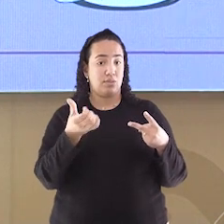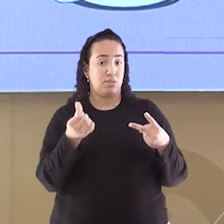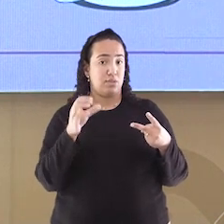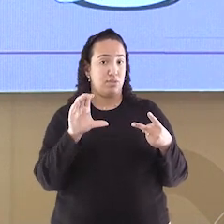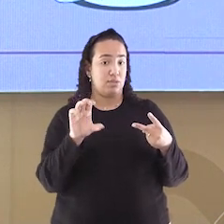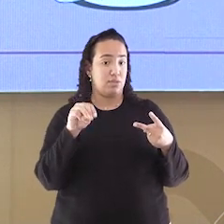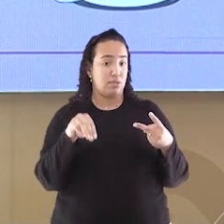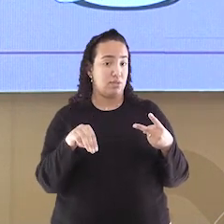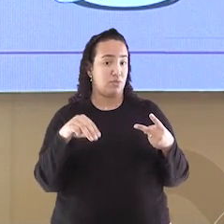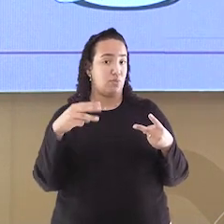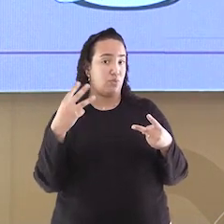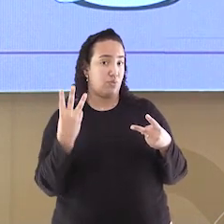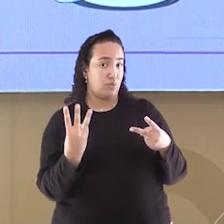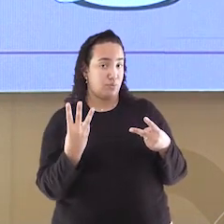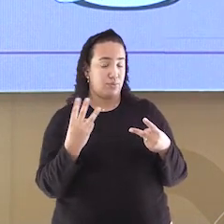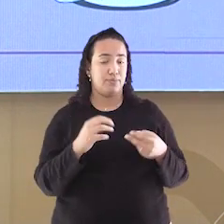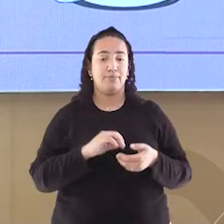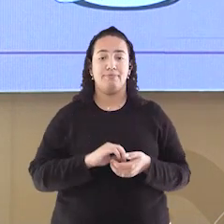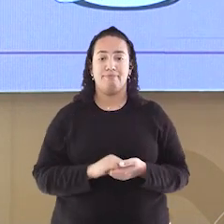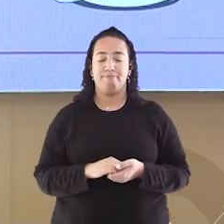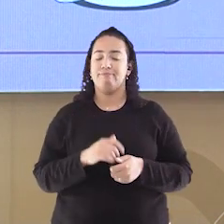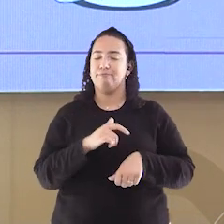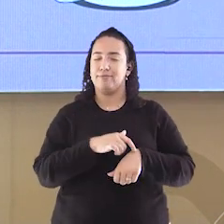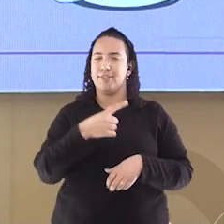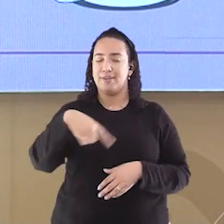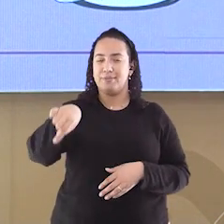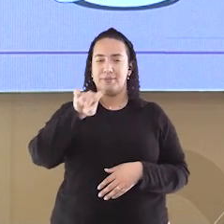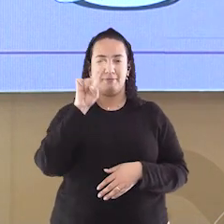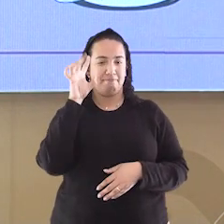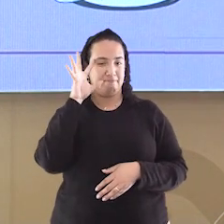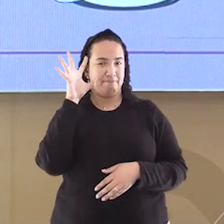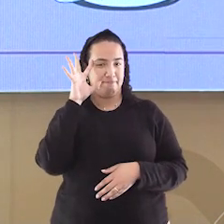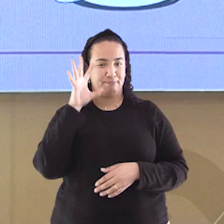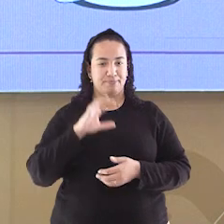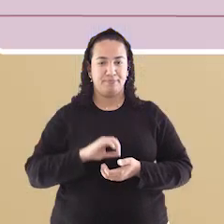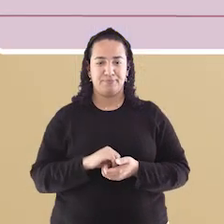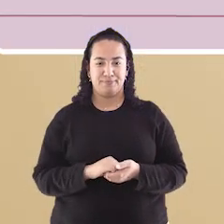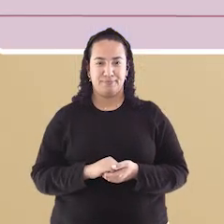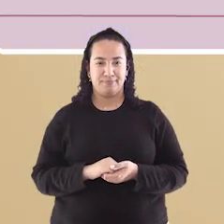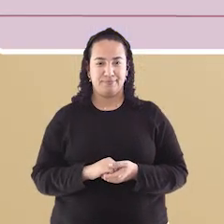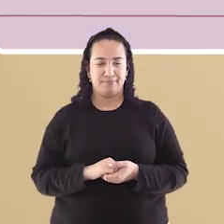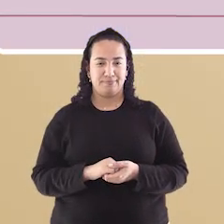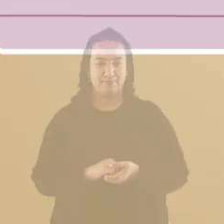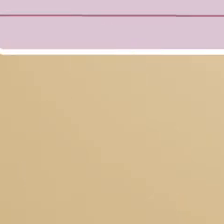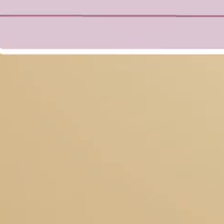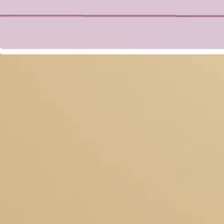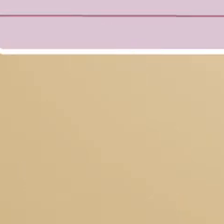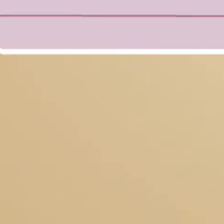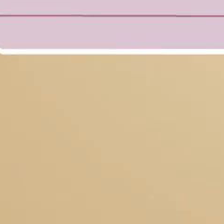5319,16 centímetros cúbicos. Vou dar um tempo para vocês responderem.